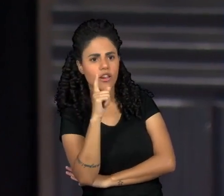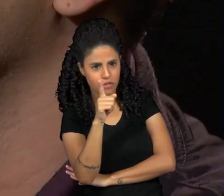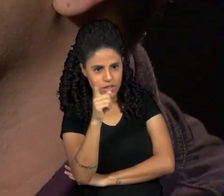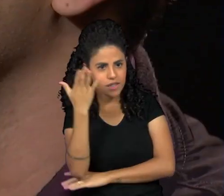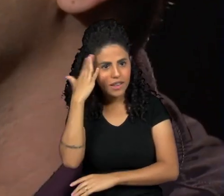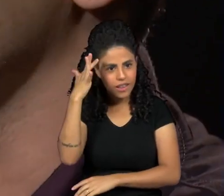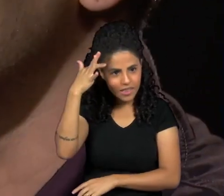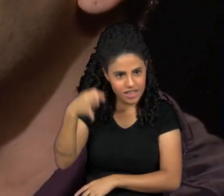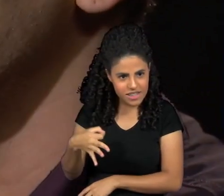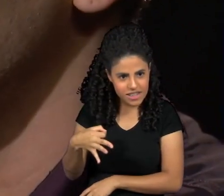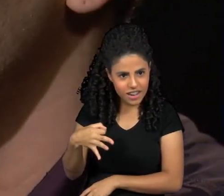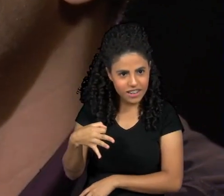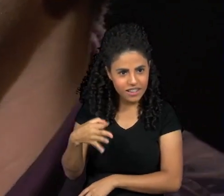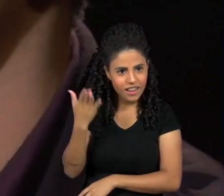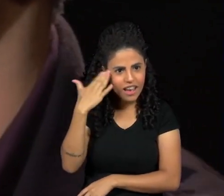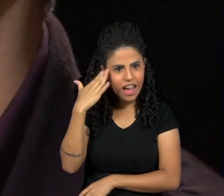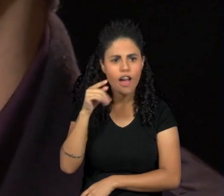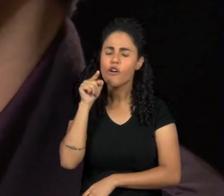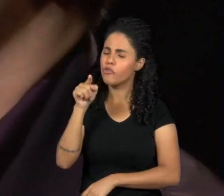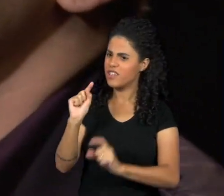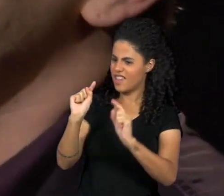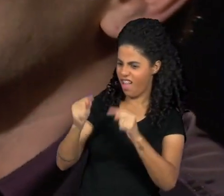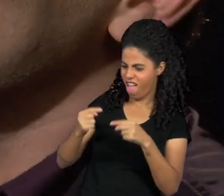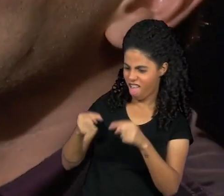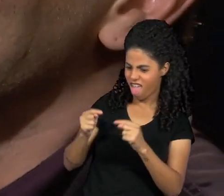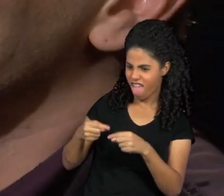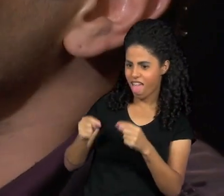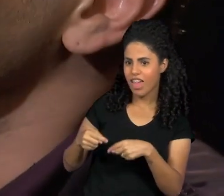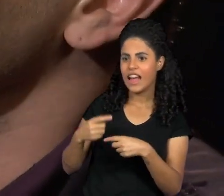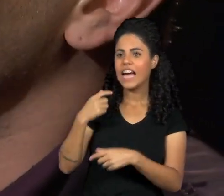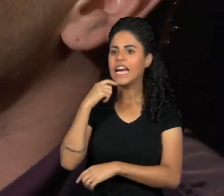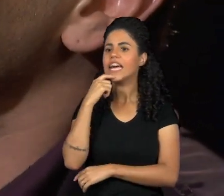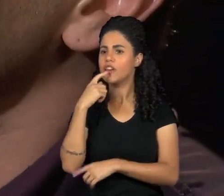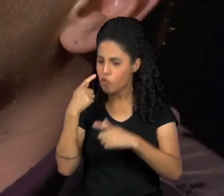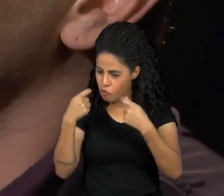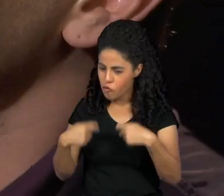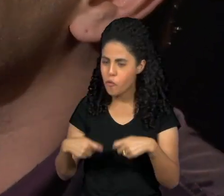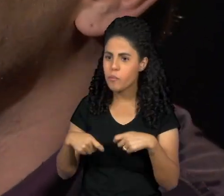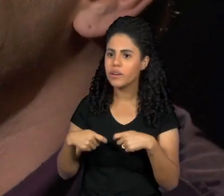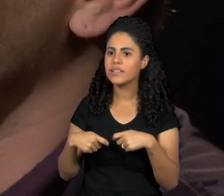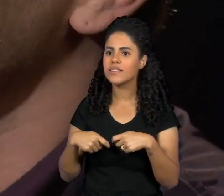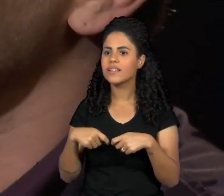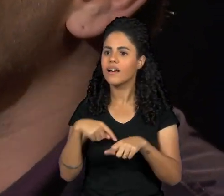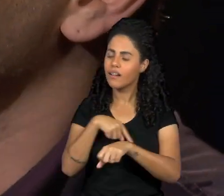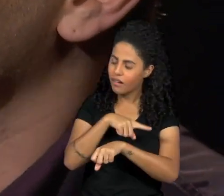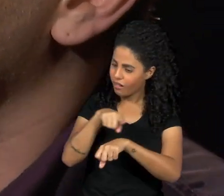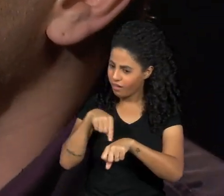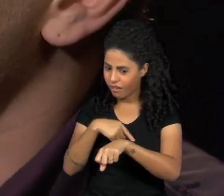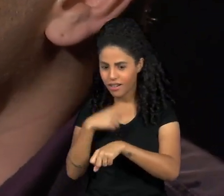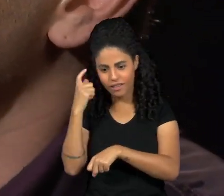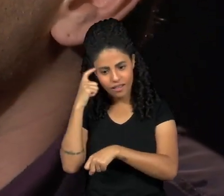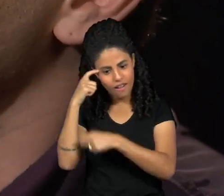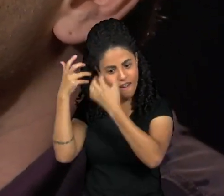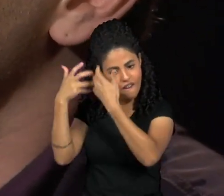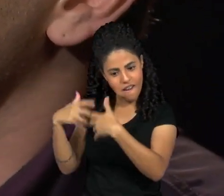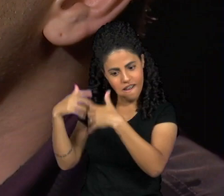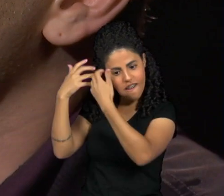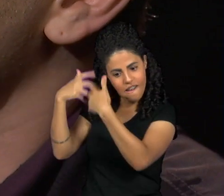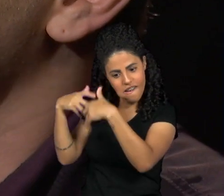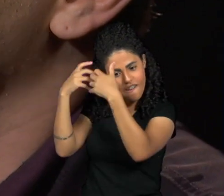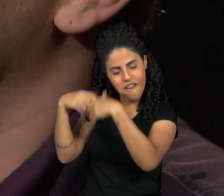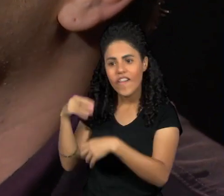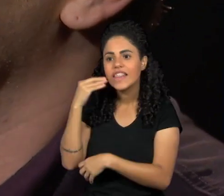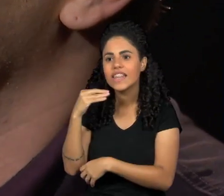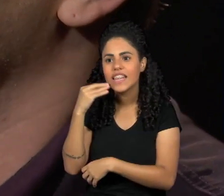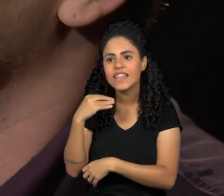hoje? Você me provocou. Eu fiz quase uma... Vou precisar passar horas na lista para resolver isso